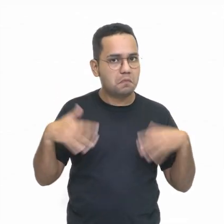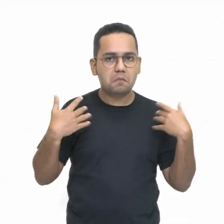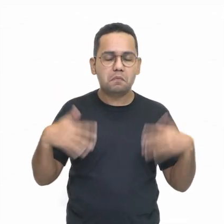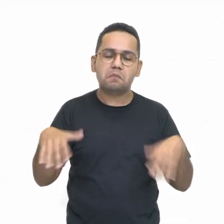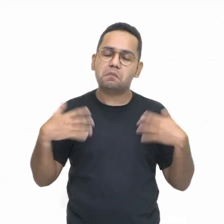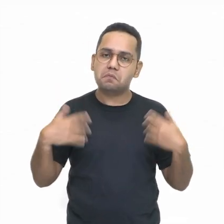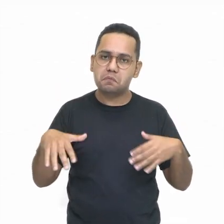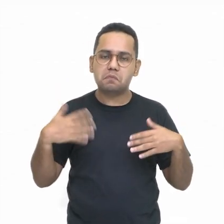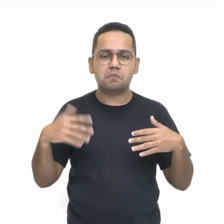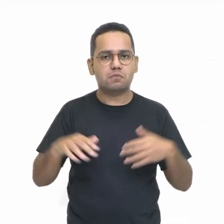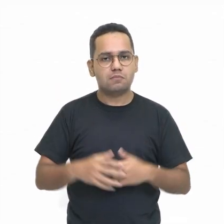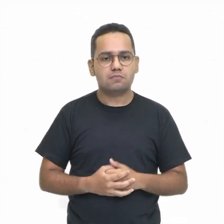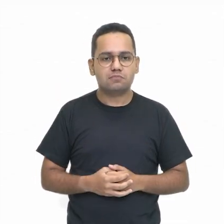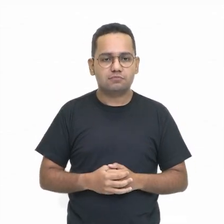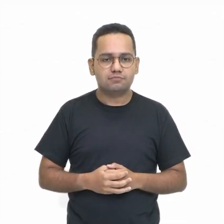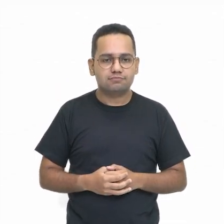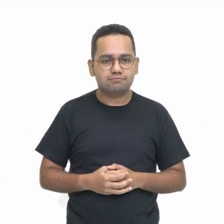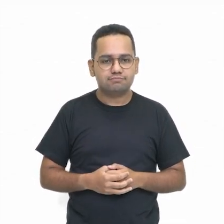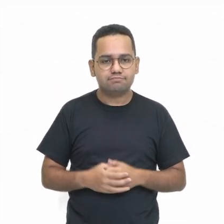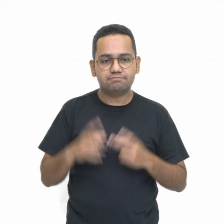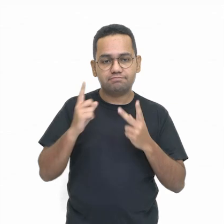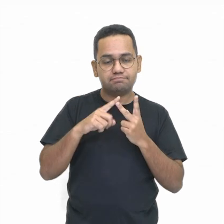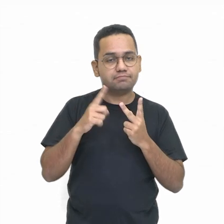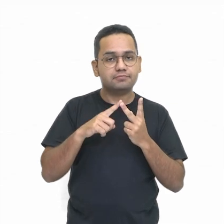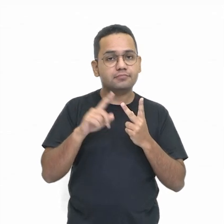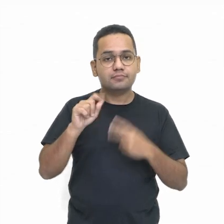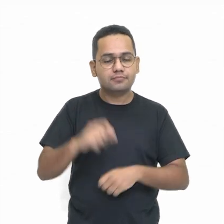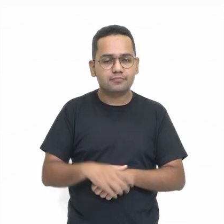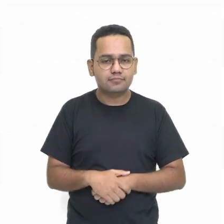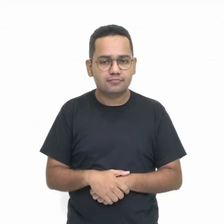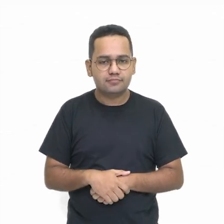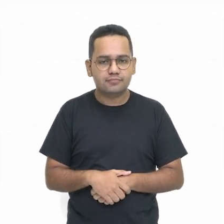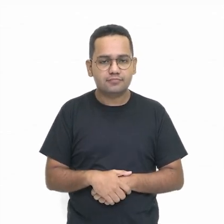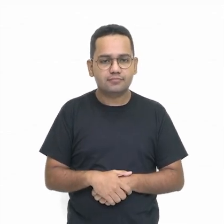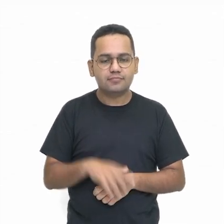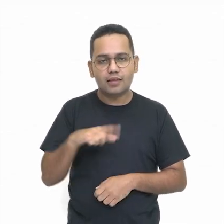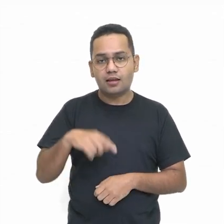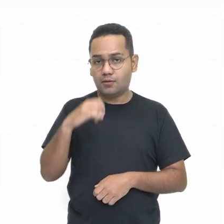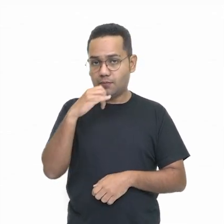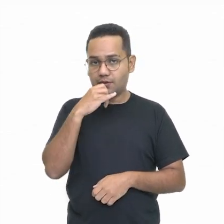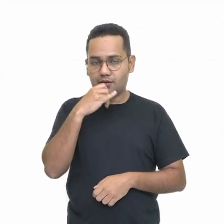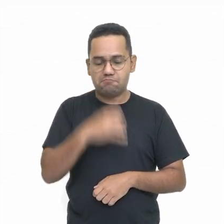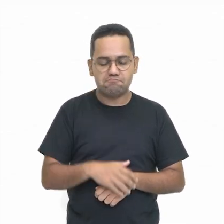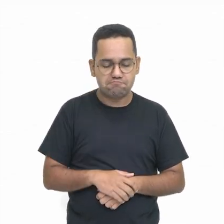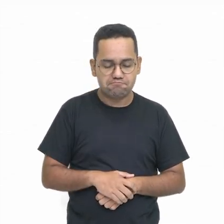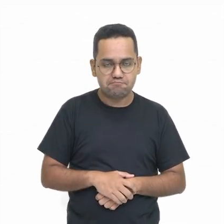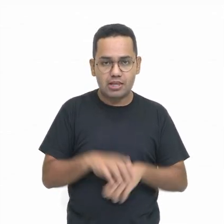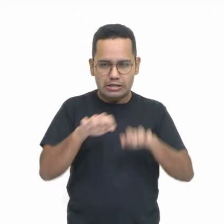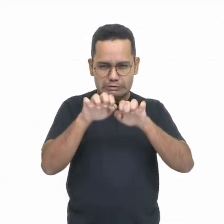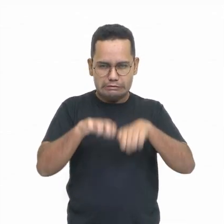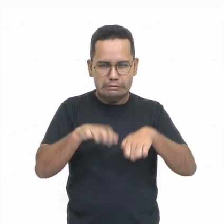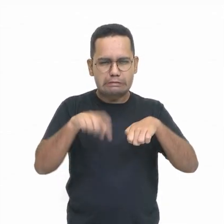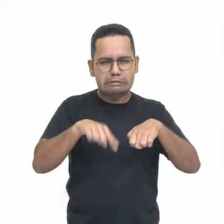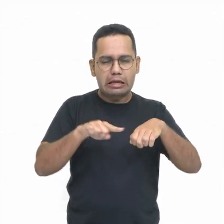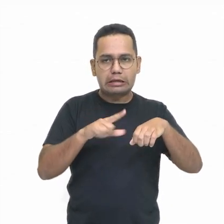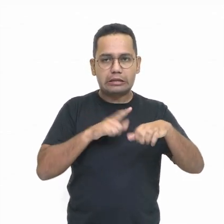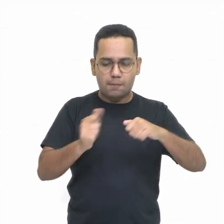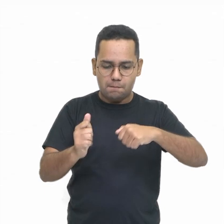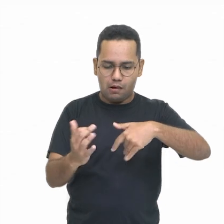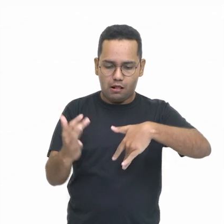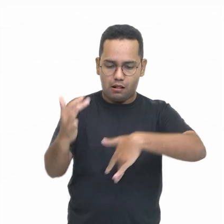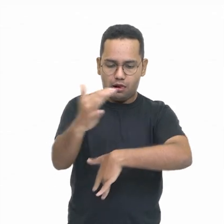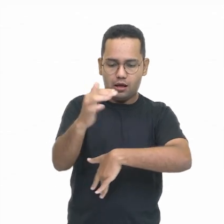de transporte ativo que nós temos é a bomba de sódio e potássio. Nesse processo, observa-se